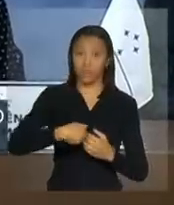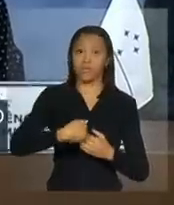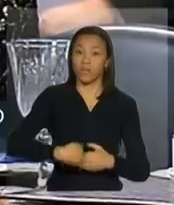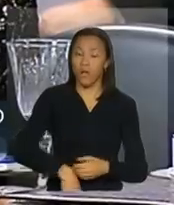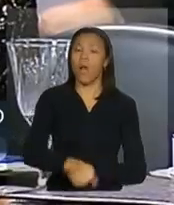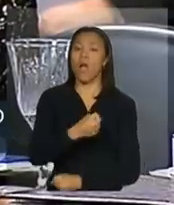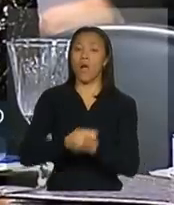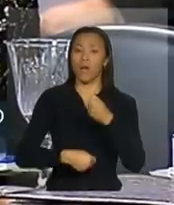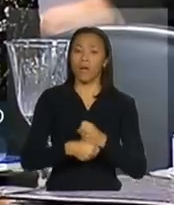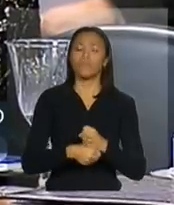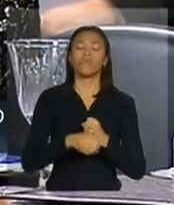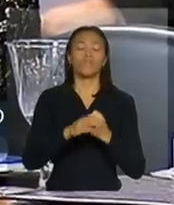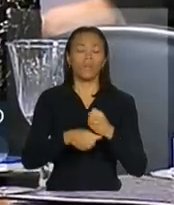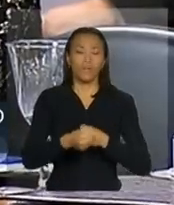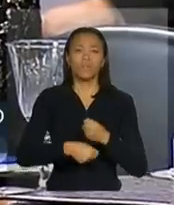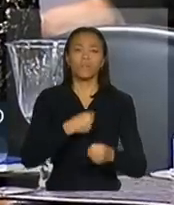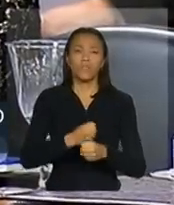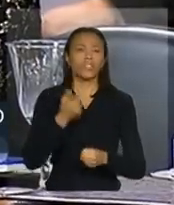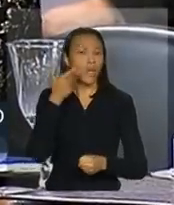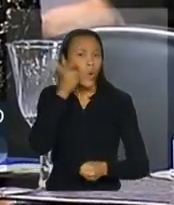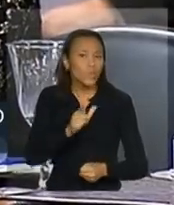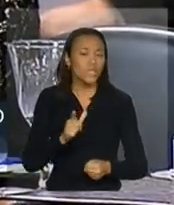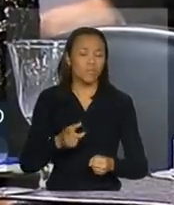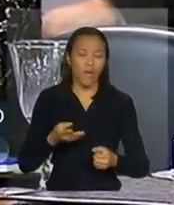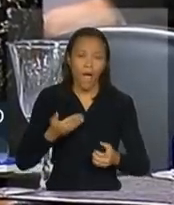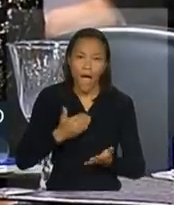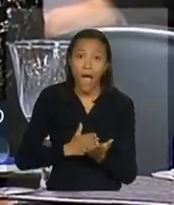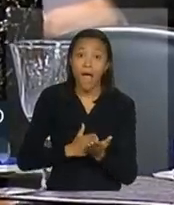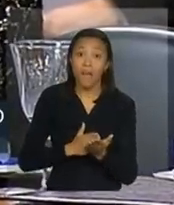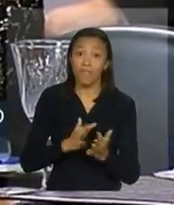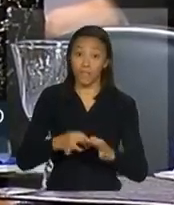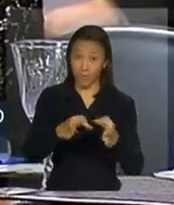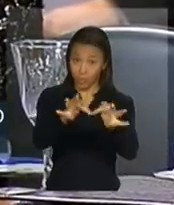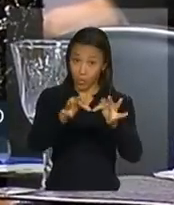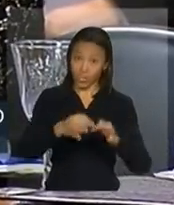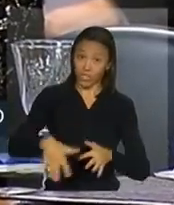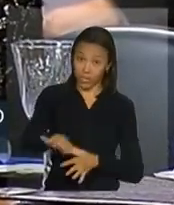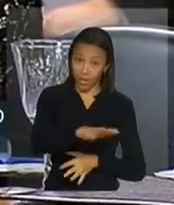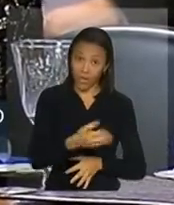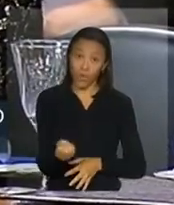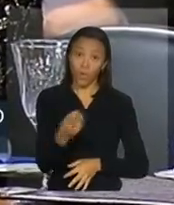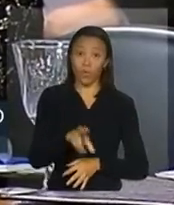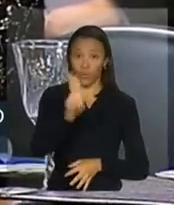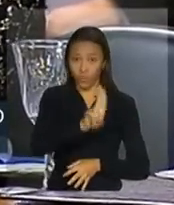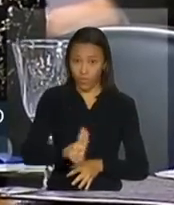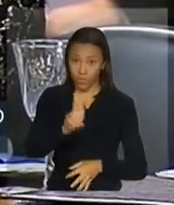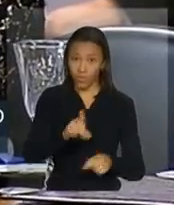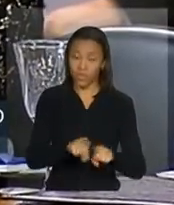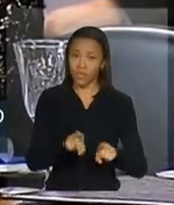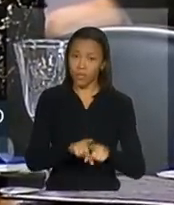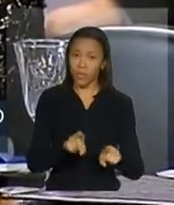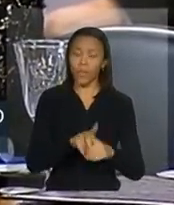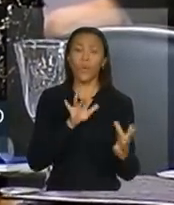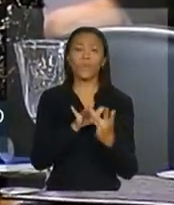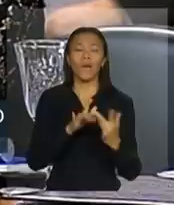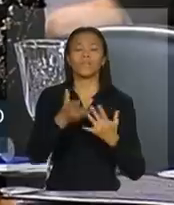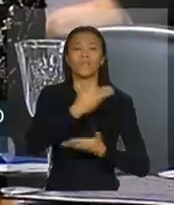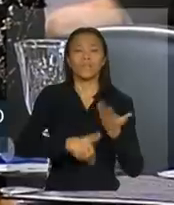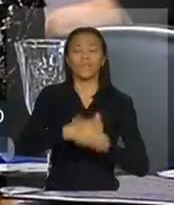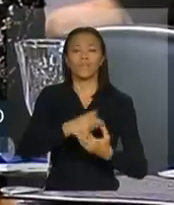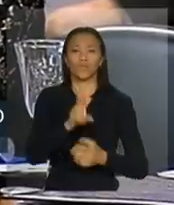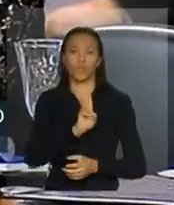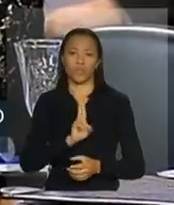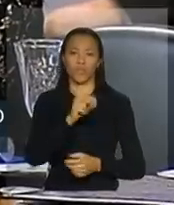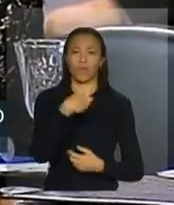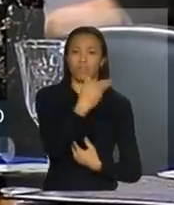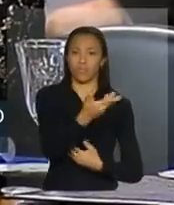avançamos iniciativas nas áreas de ciência e tecnologia, inovação e mobilidade acadêmica. São